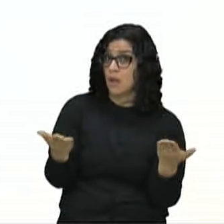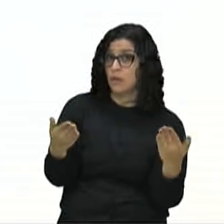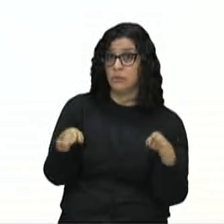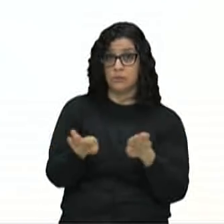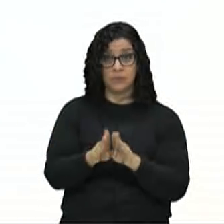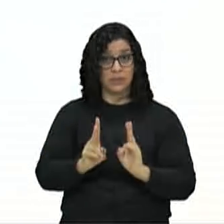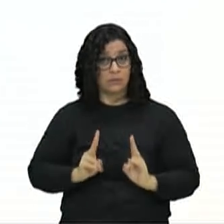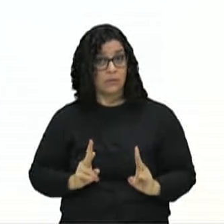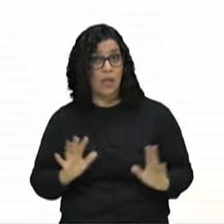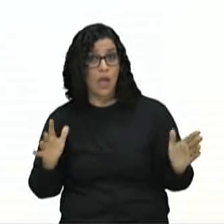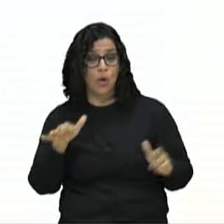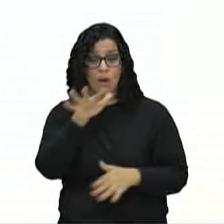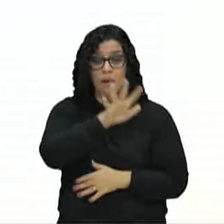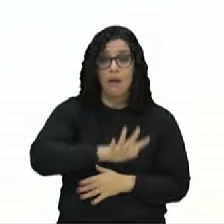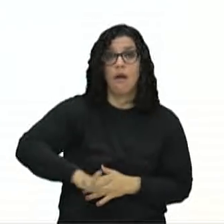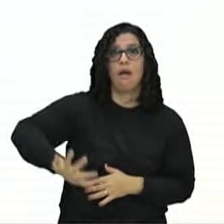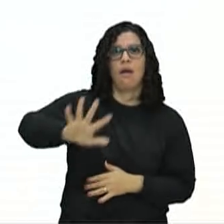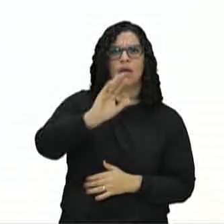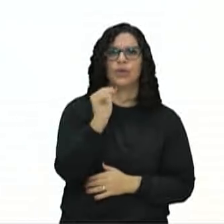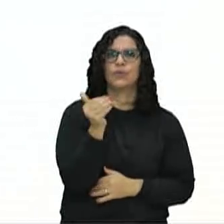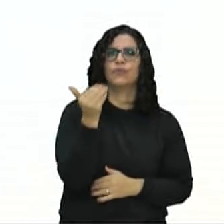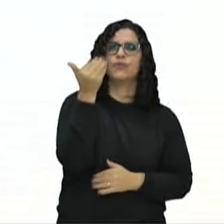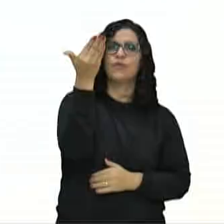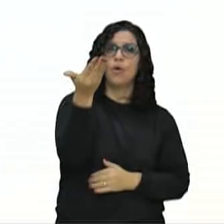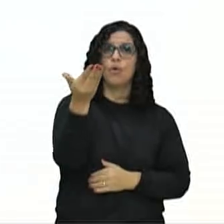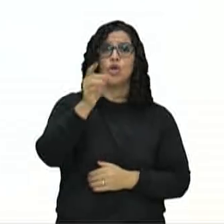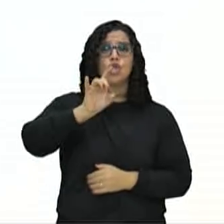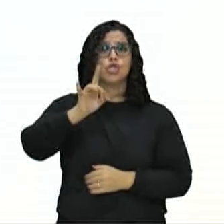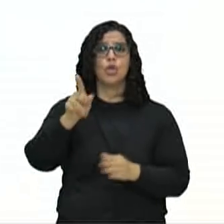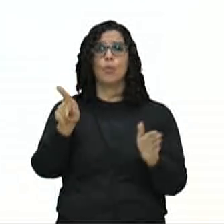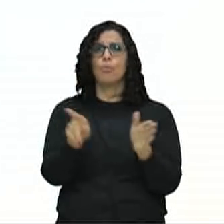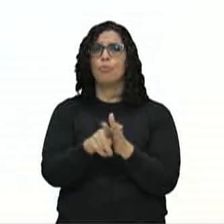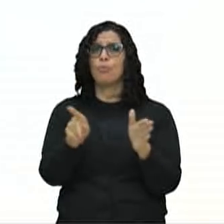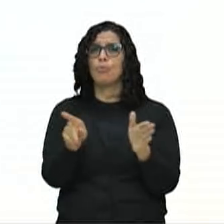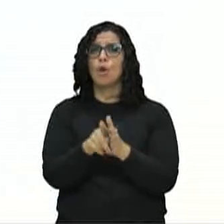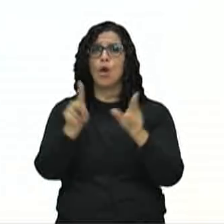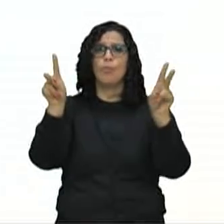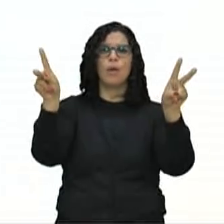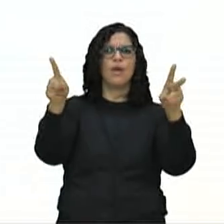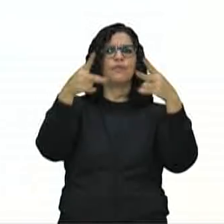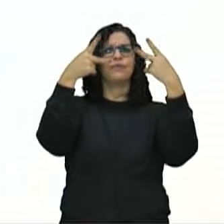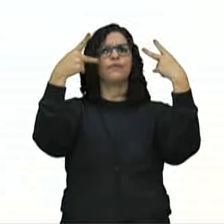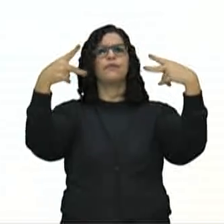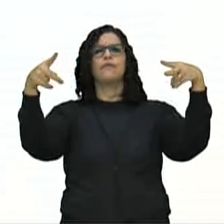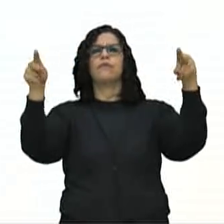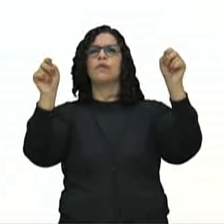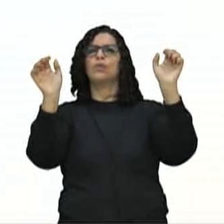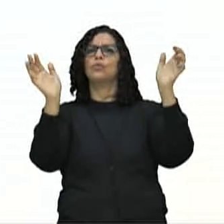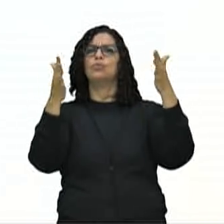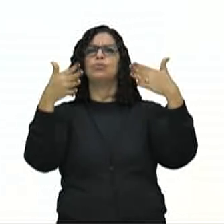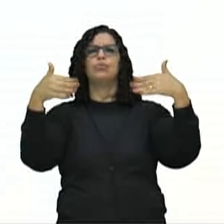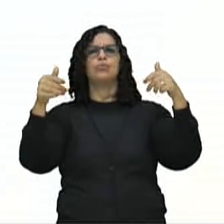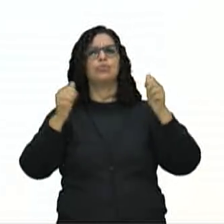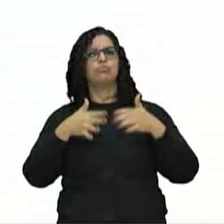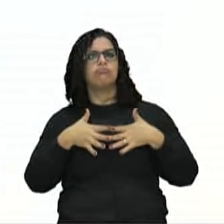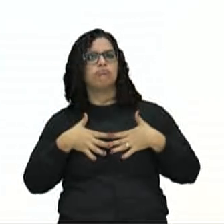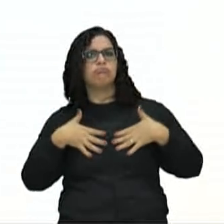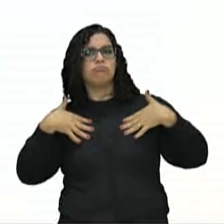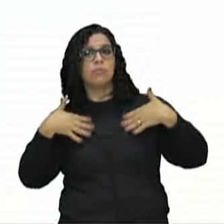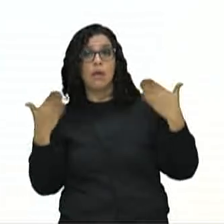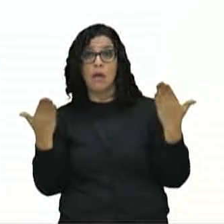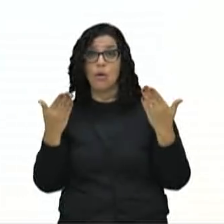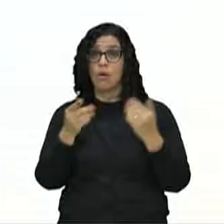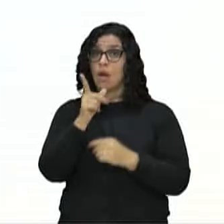Assim, a atmosfera, apenas ao de leve agitada por uma brisa fagueira,